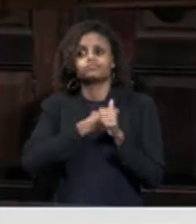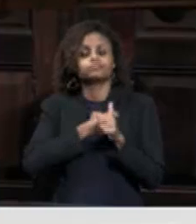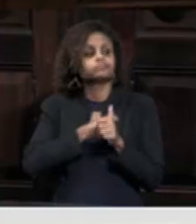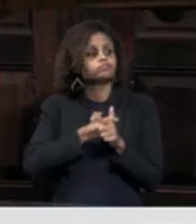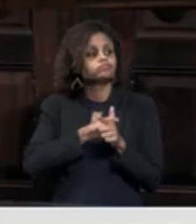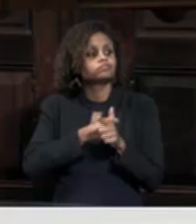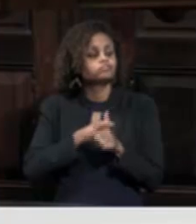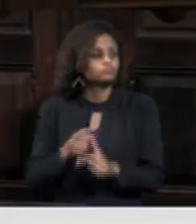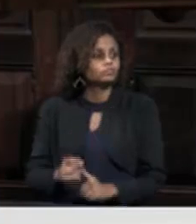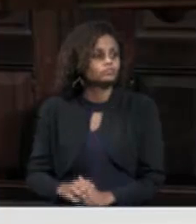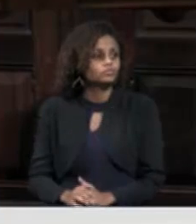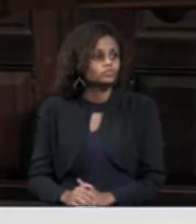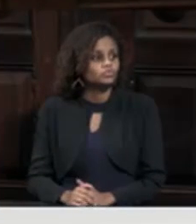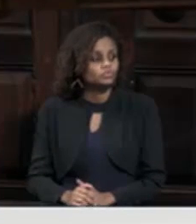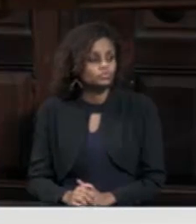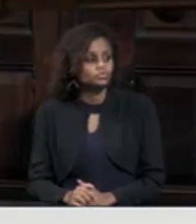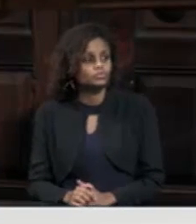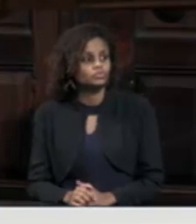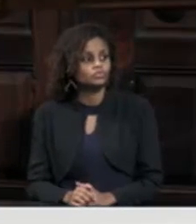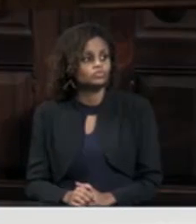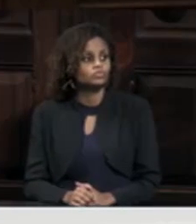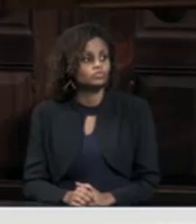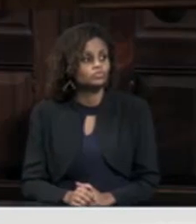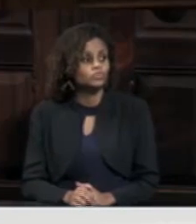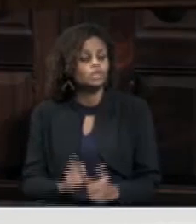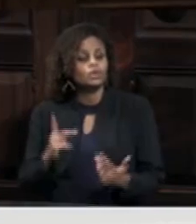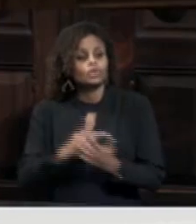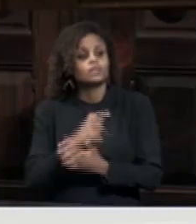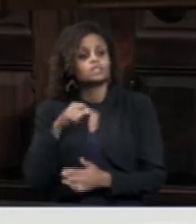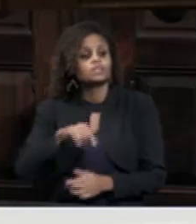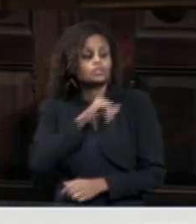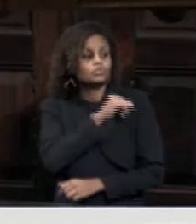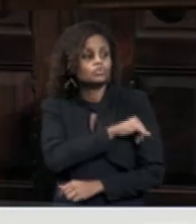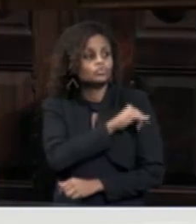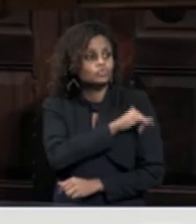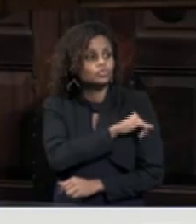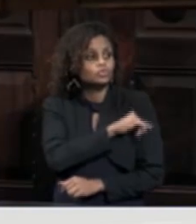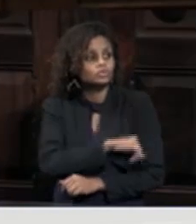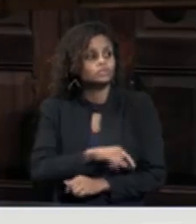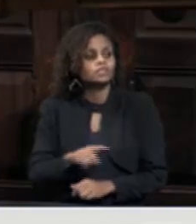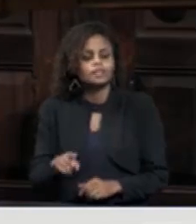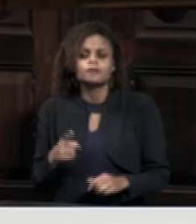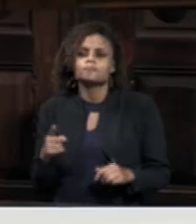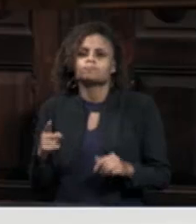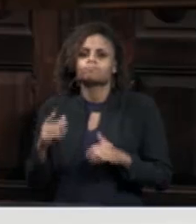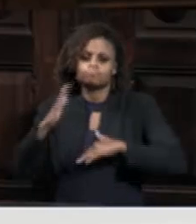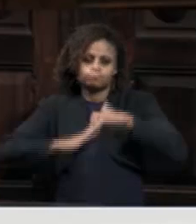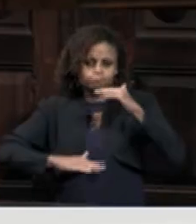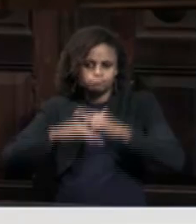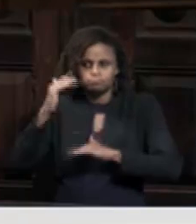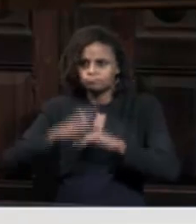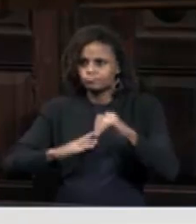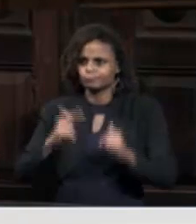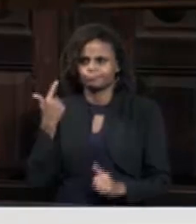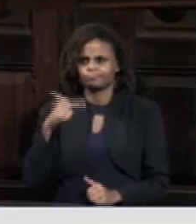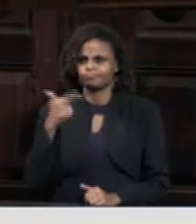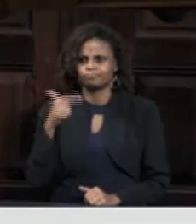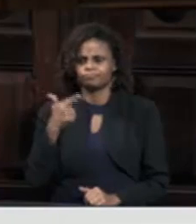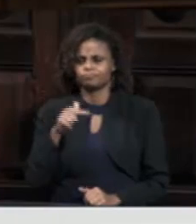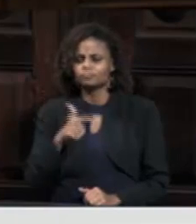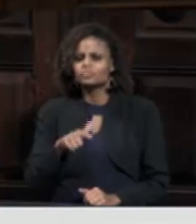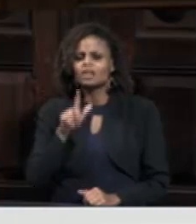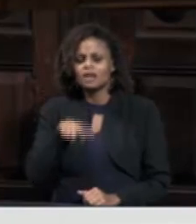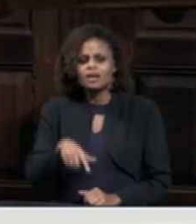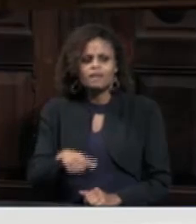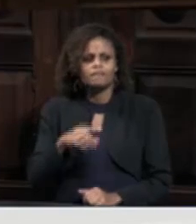Acontece aqui no nosso estado do Rio de Janeiro, onde a incompetência fica